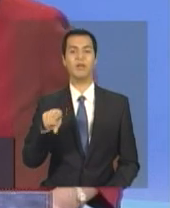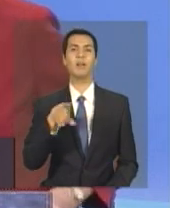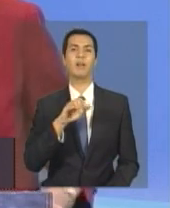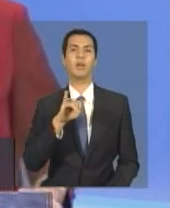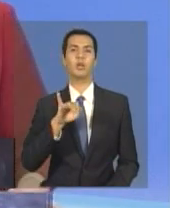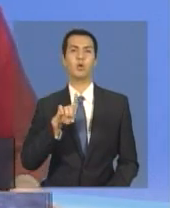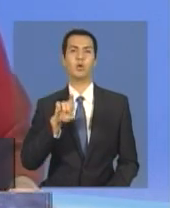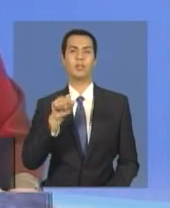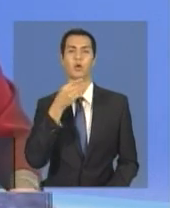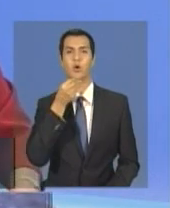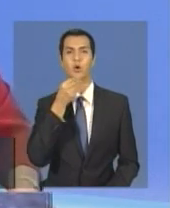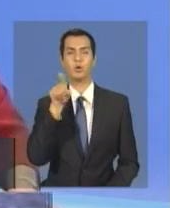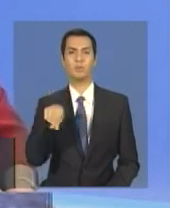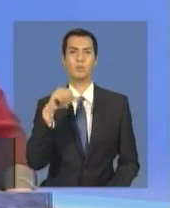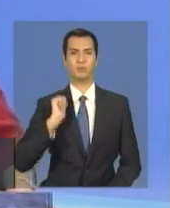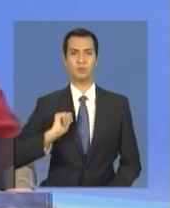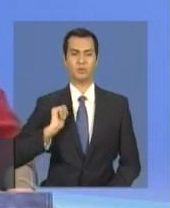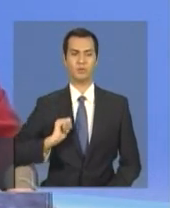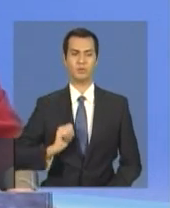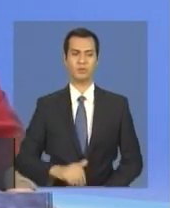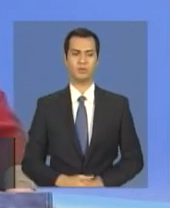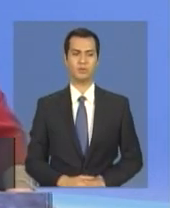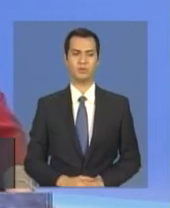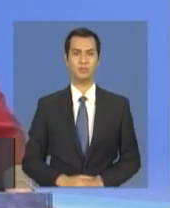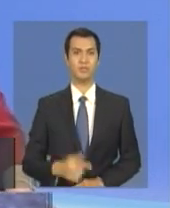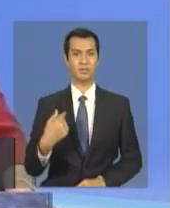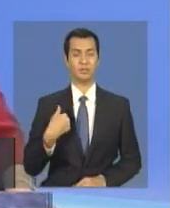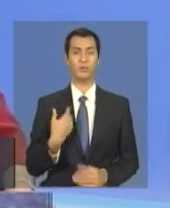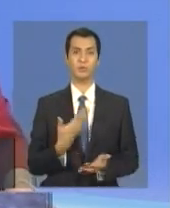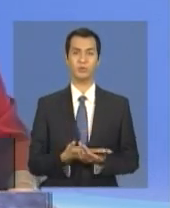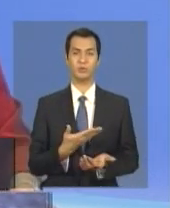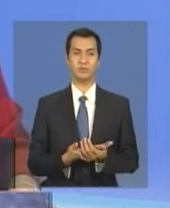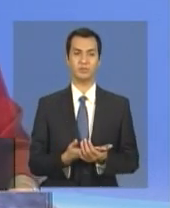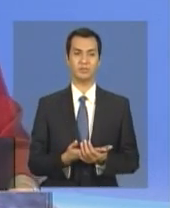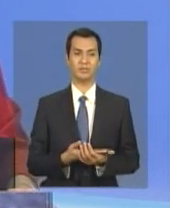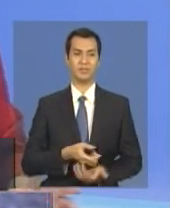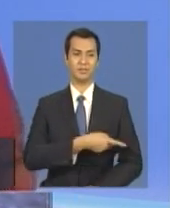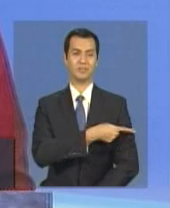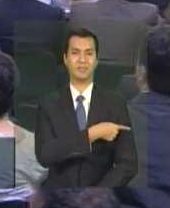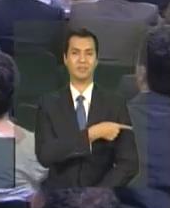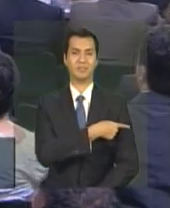bolsista. Eu fiz o meu jardim de infância